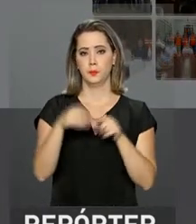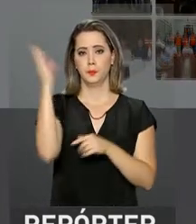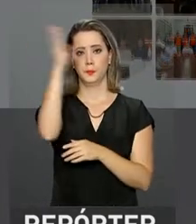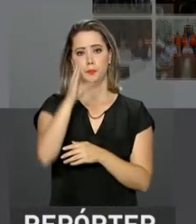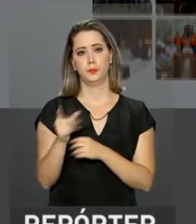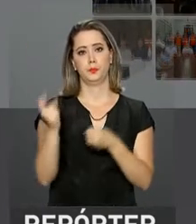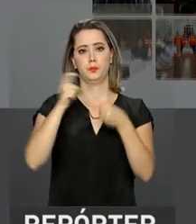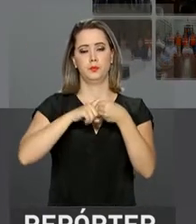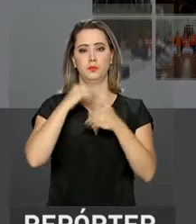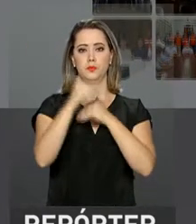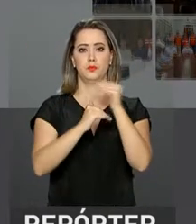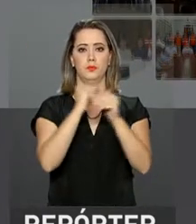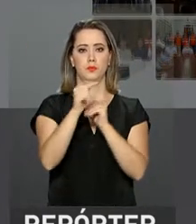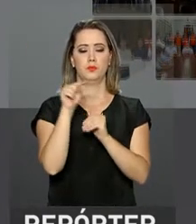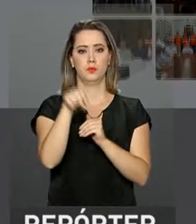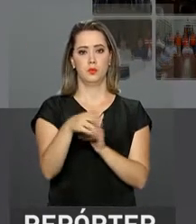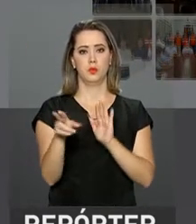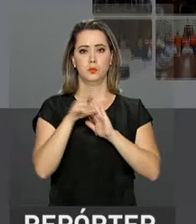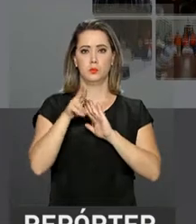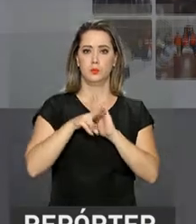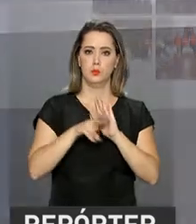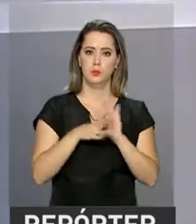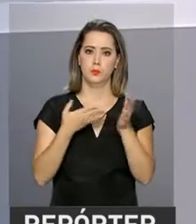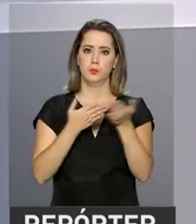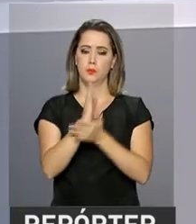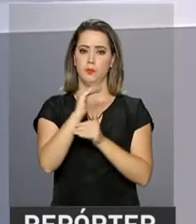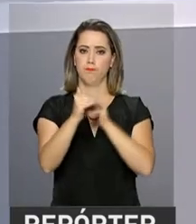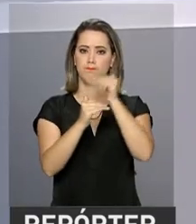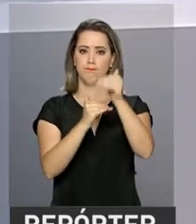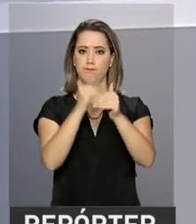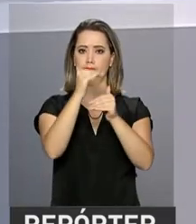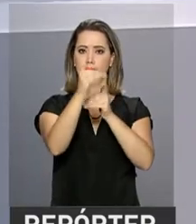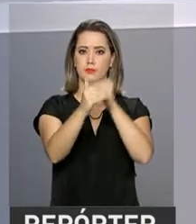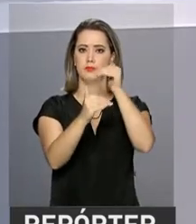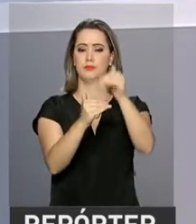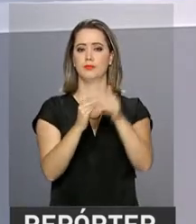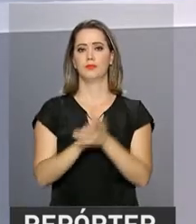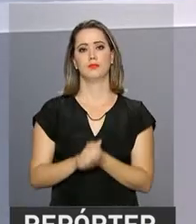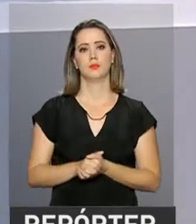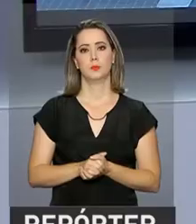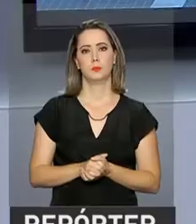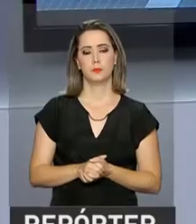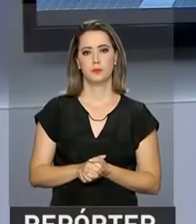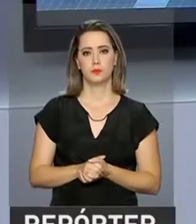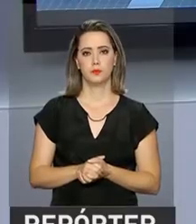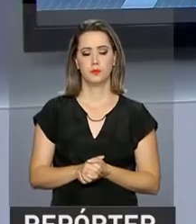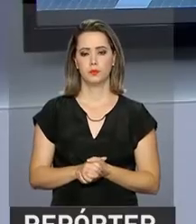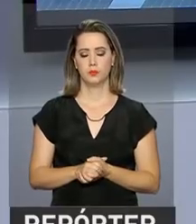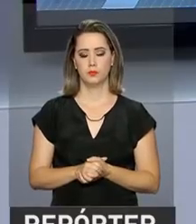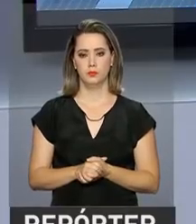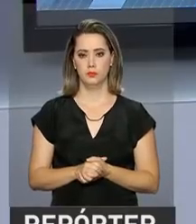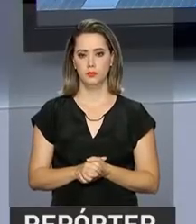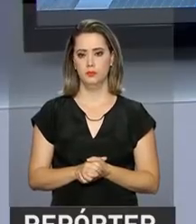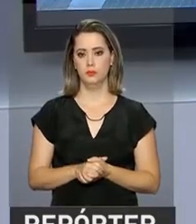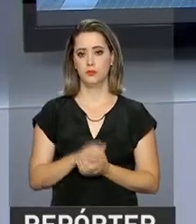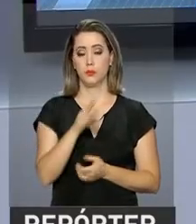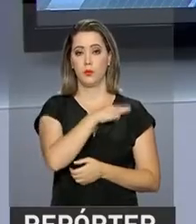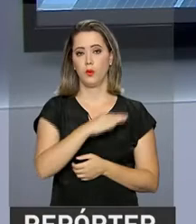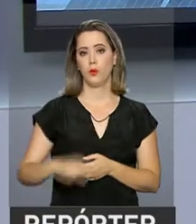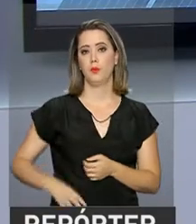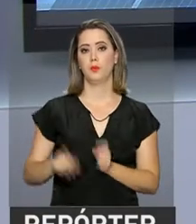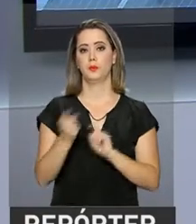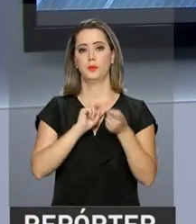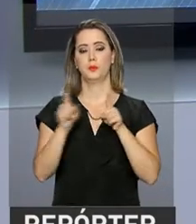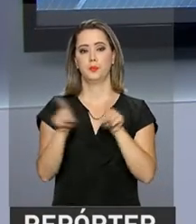brasil voltou a crescer e com as reformas vai crescer ainda mais o ministro da fazenda e henrique meirelles